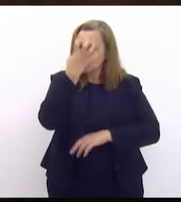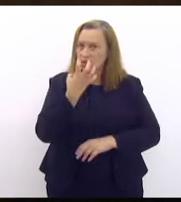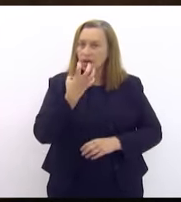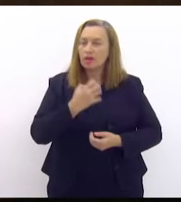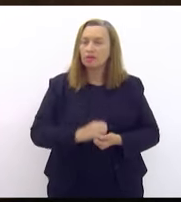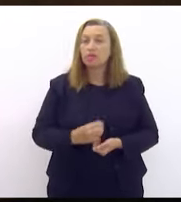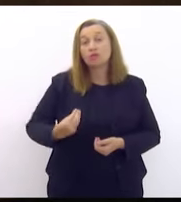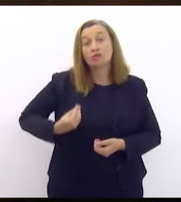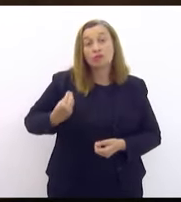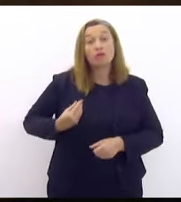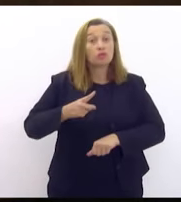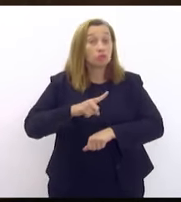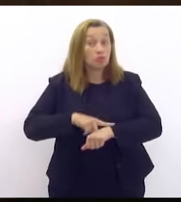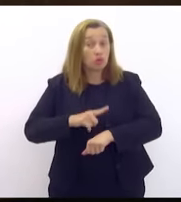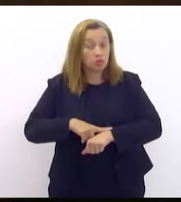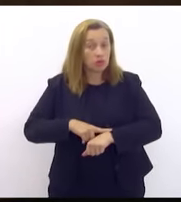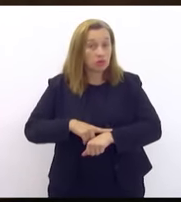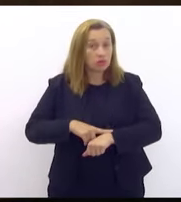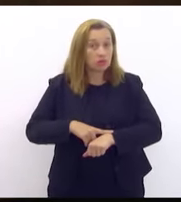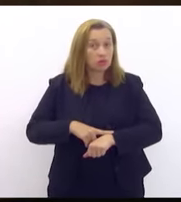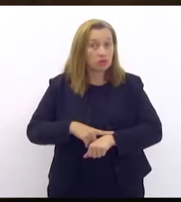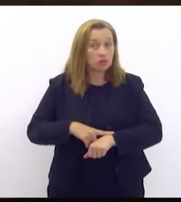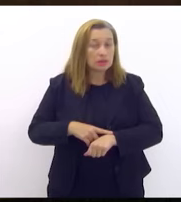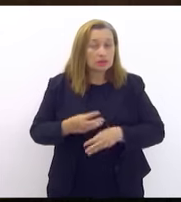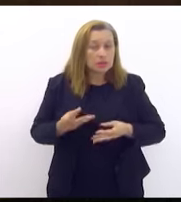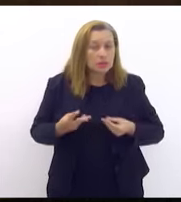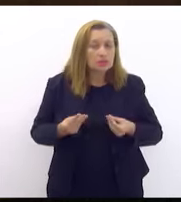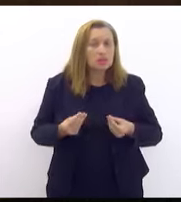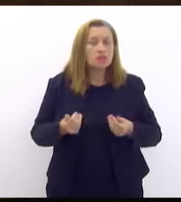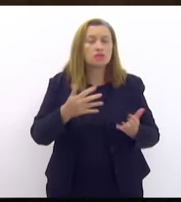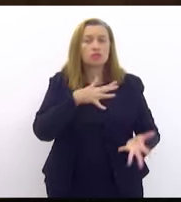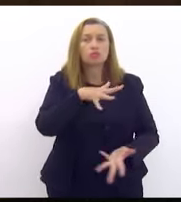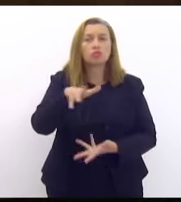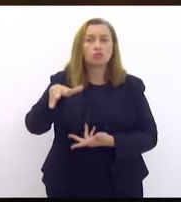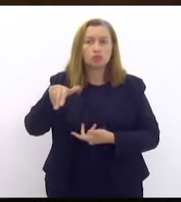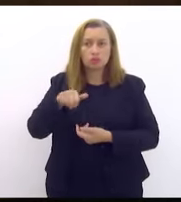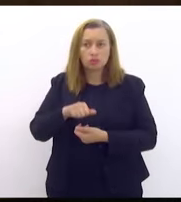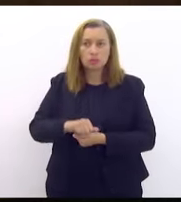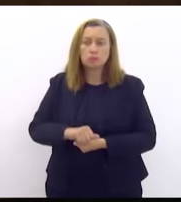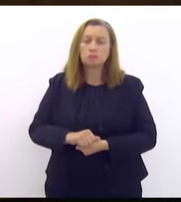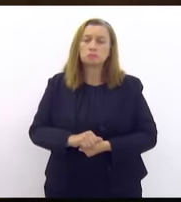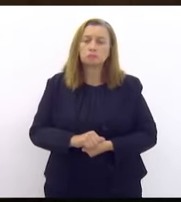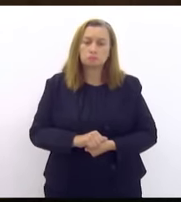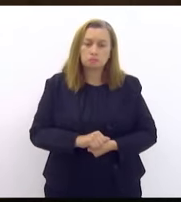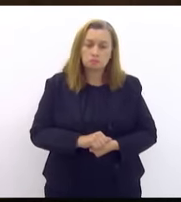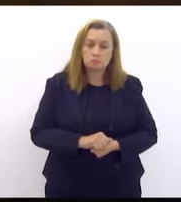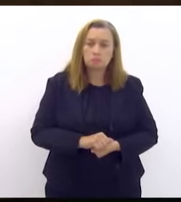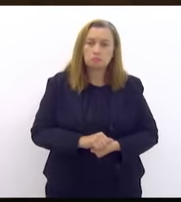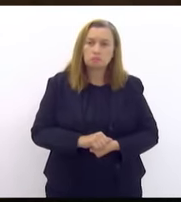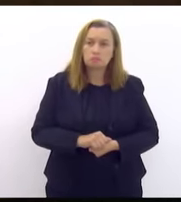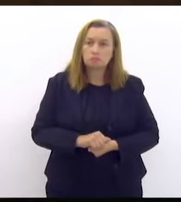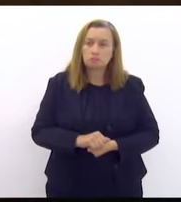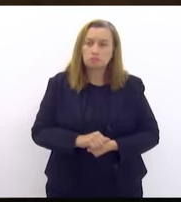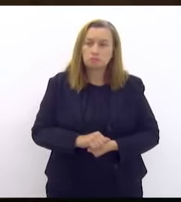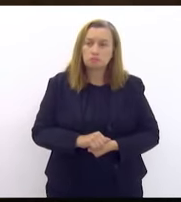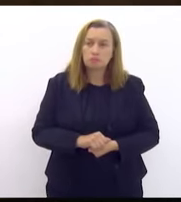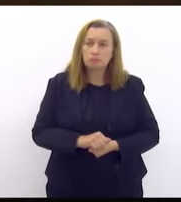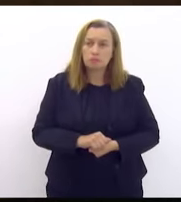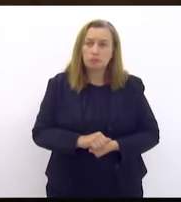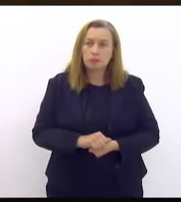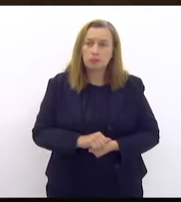estamos vivendo um momento muito delicado no mundo, onde se banaliza a